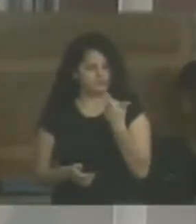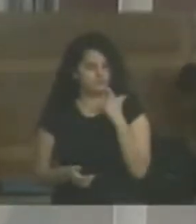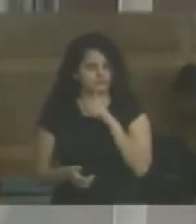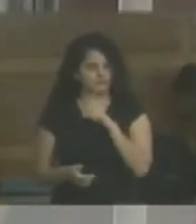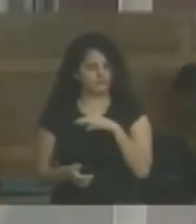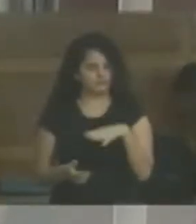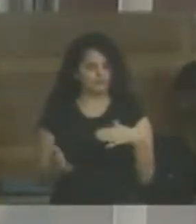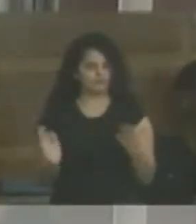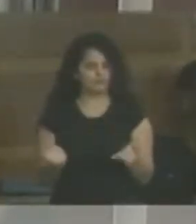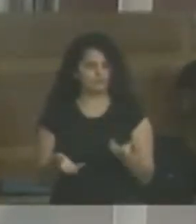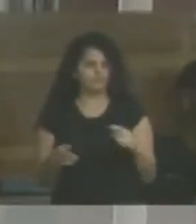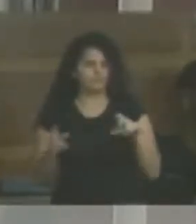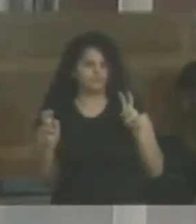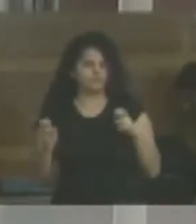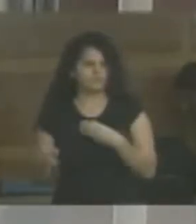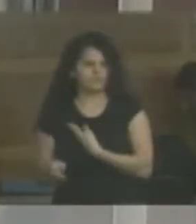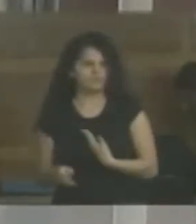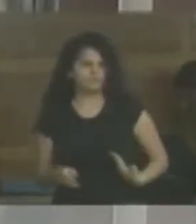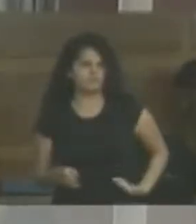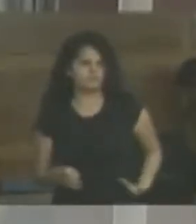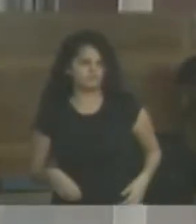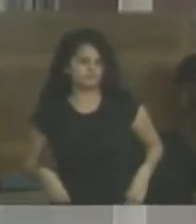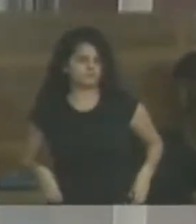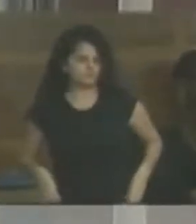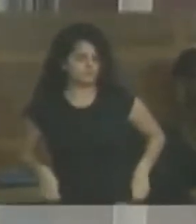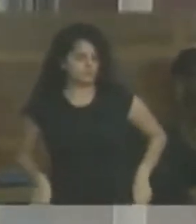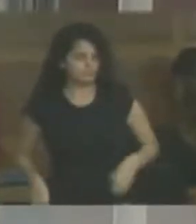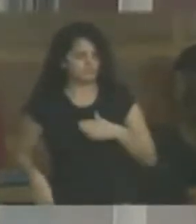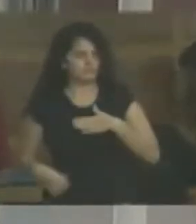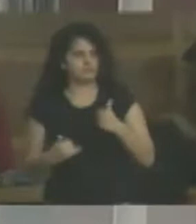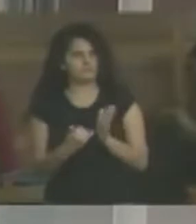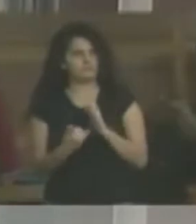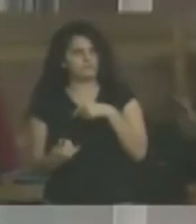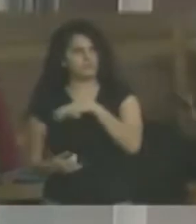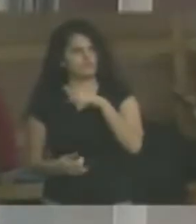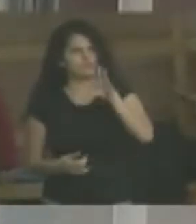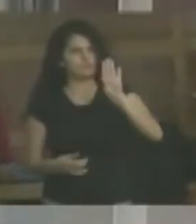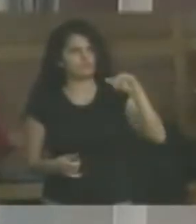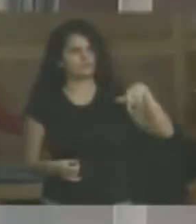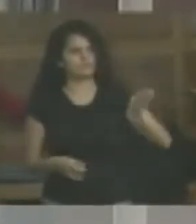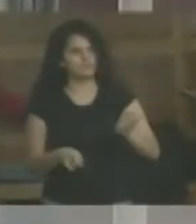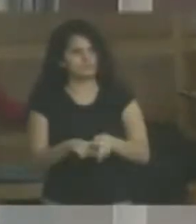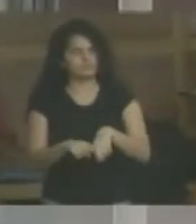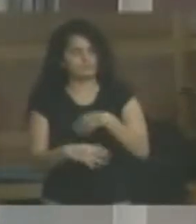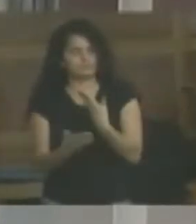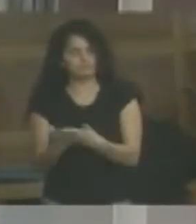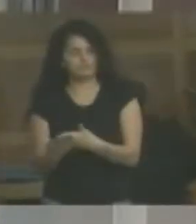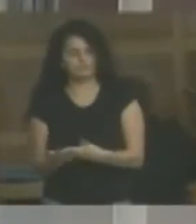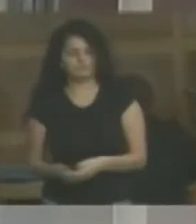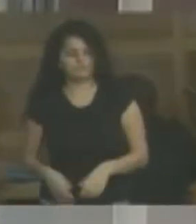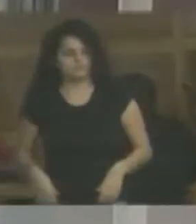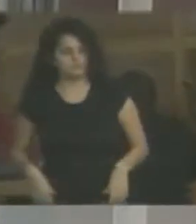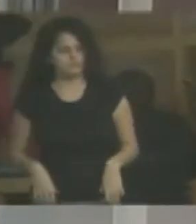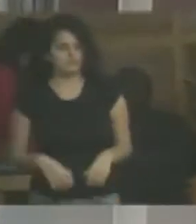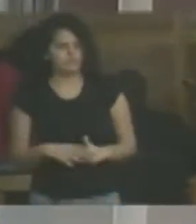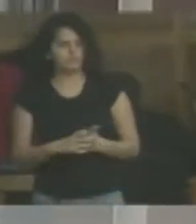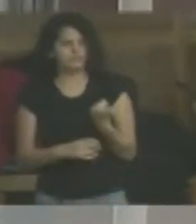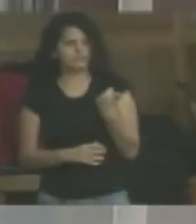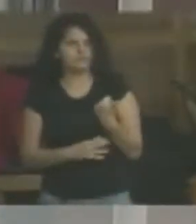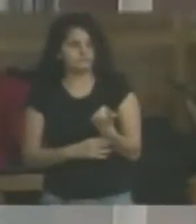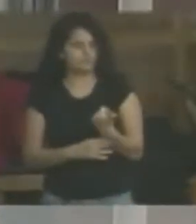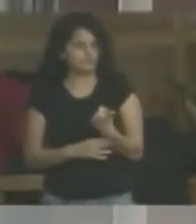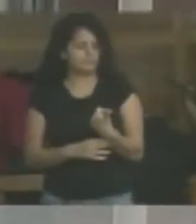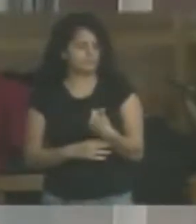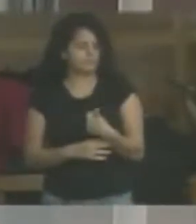pelo governo com relação às minhas indicações lá do Bracuí e do colégio. Bem, a primeira é